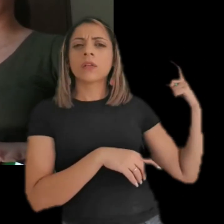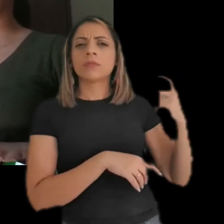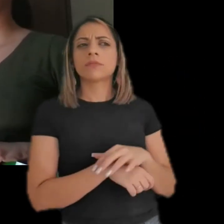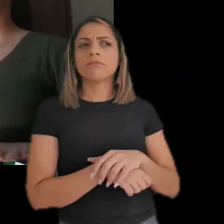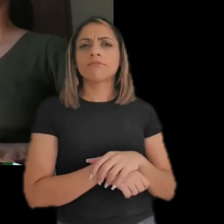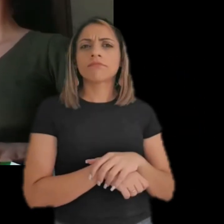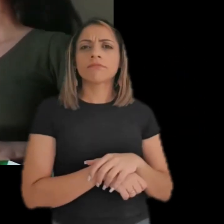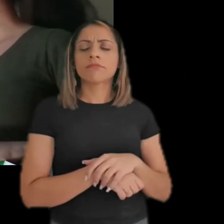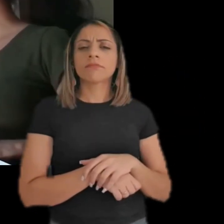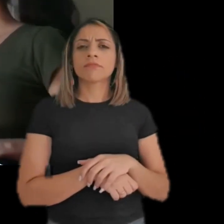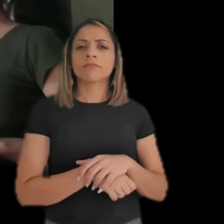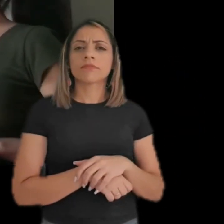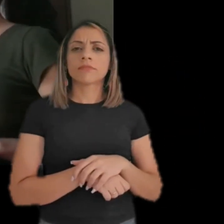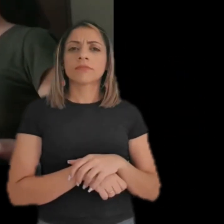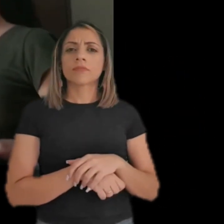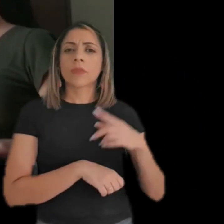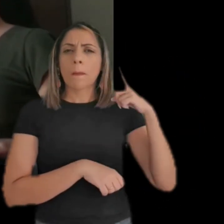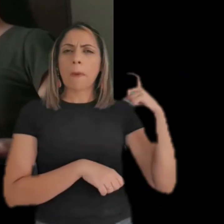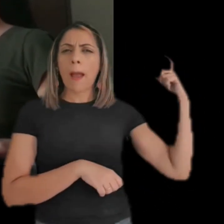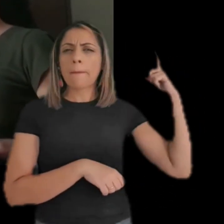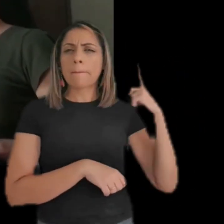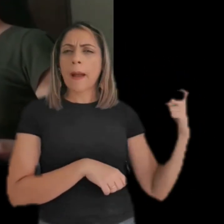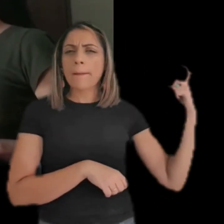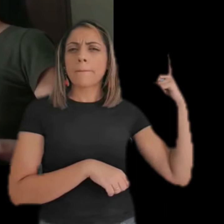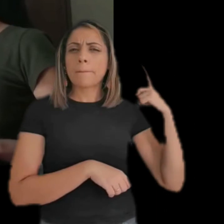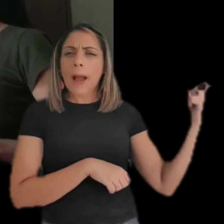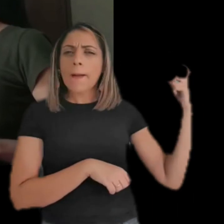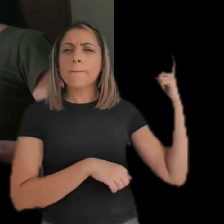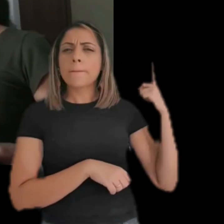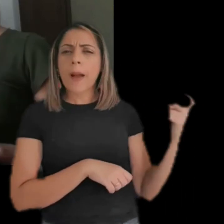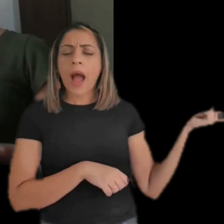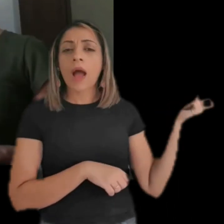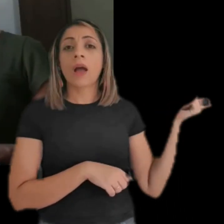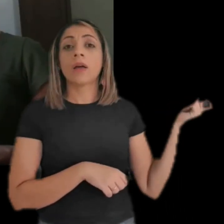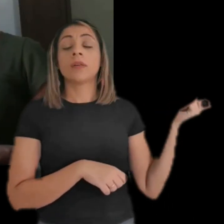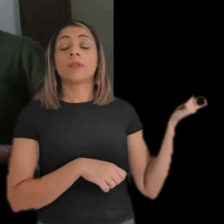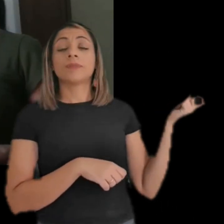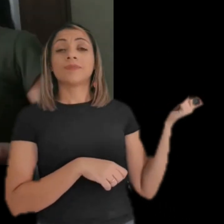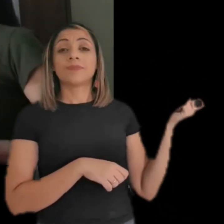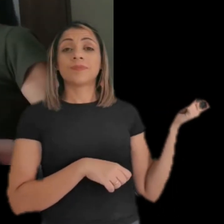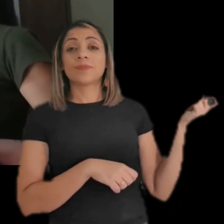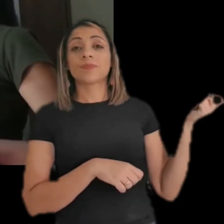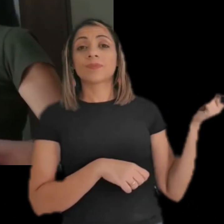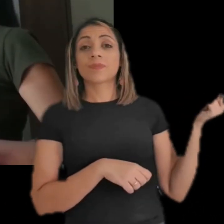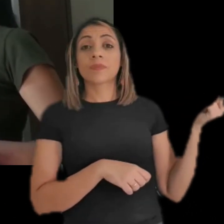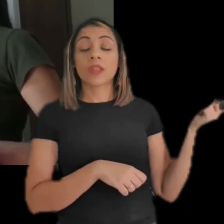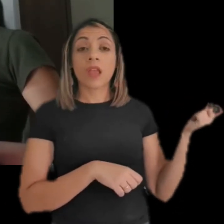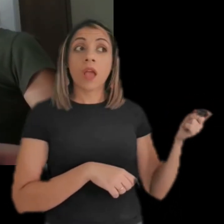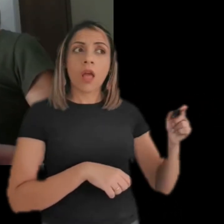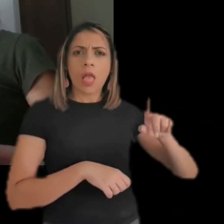som. Quando eu bato essa caneta na lousa, é uma ação mecânica, né? E isso